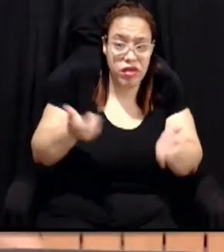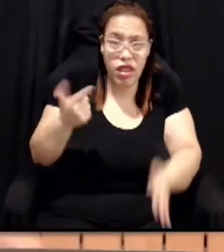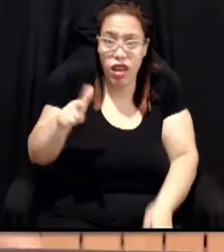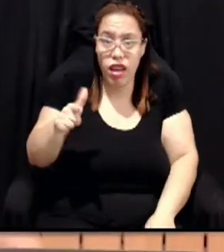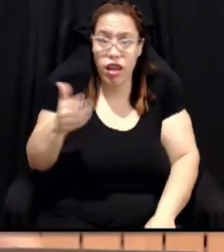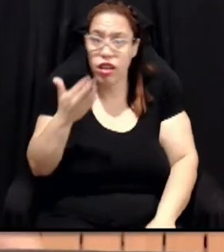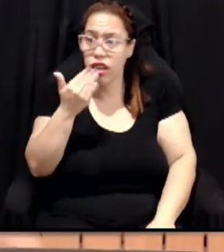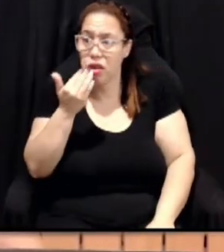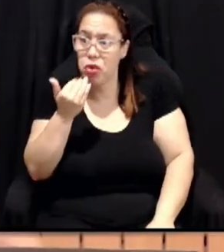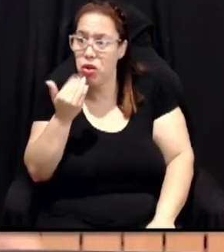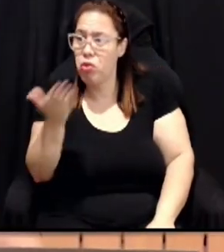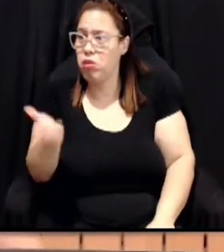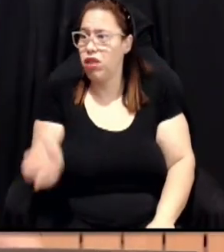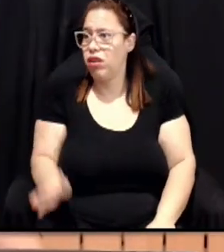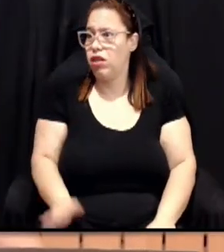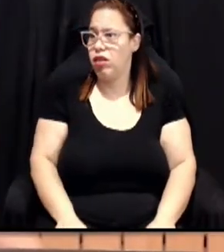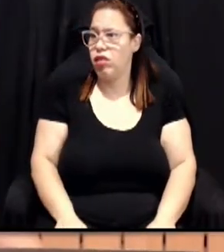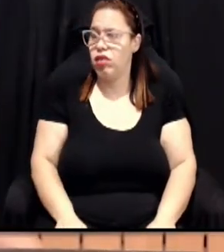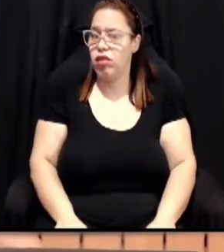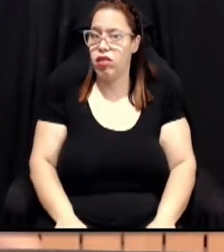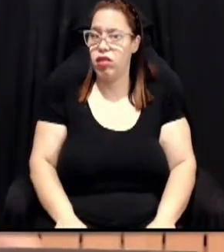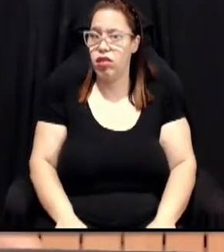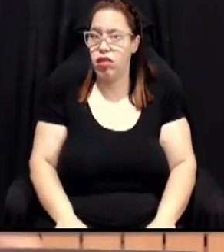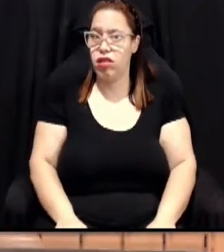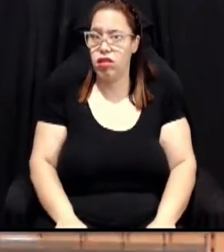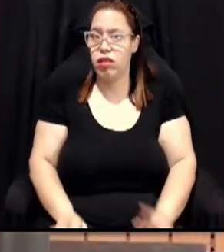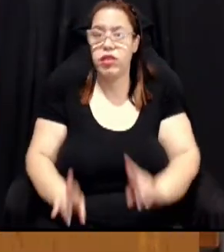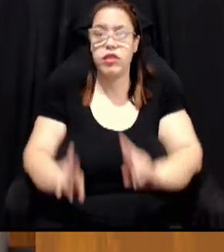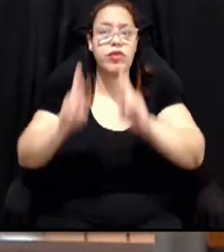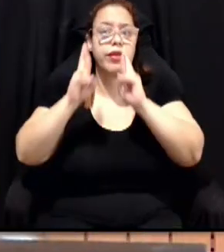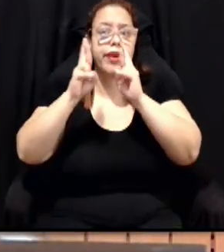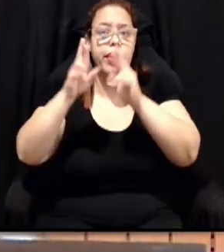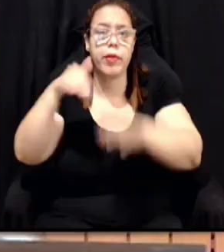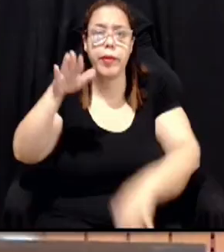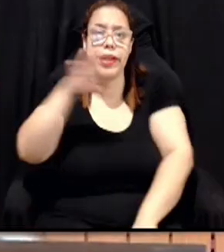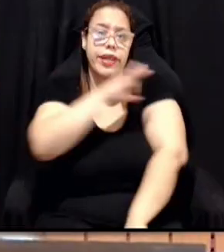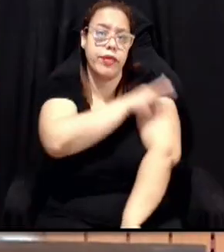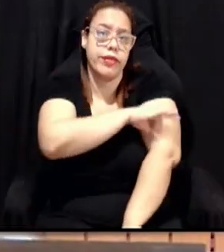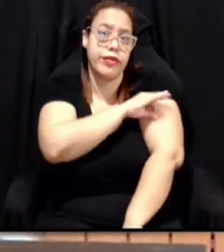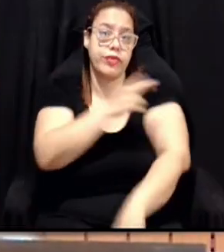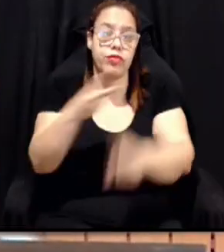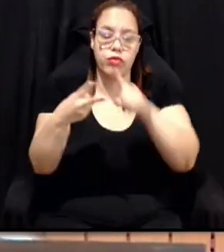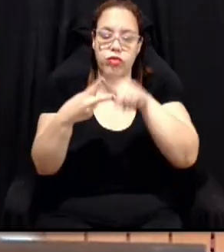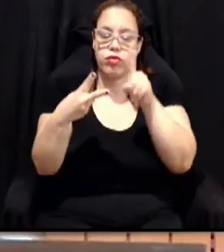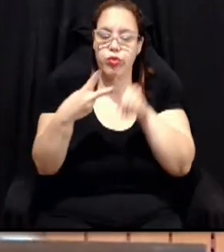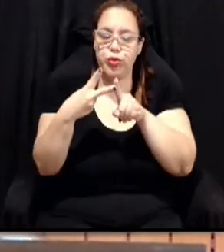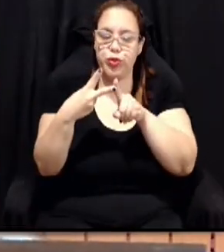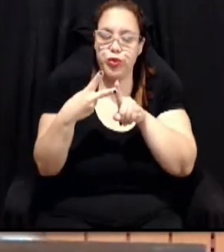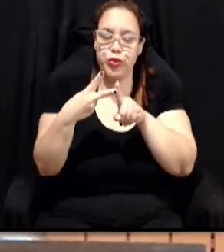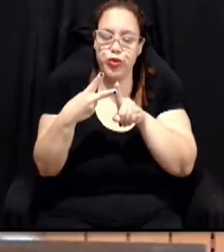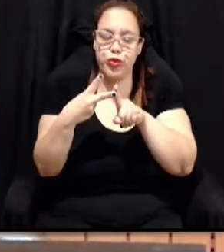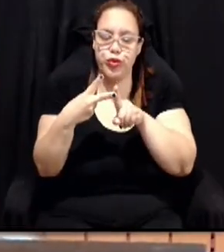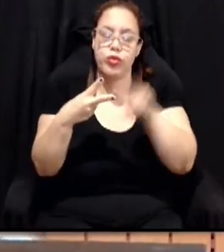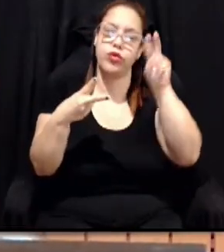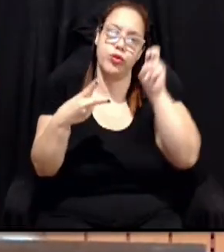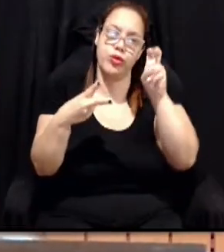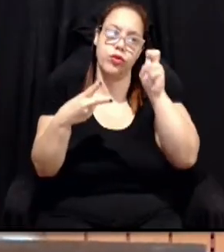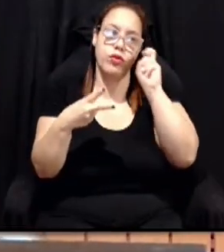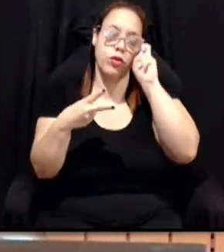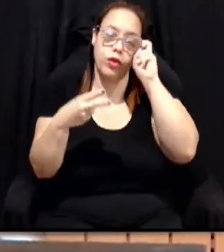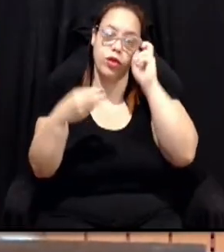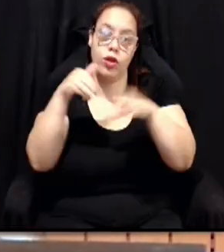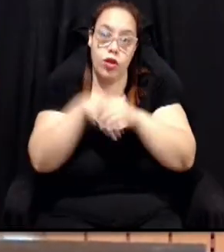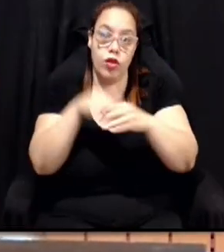alimento. E a gente esperava muito mais da prefeitura. 2 elementos que me fazem votar contra, essa é